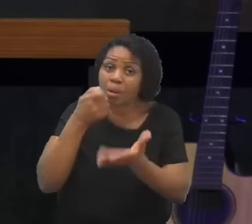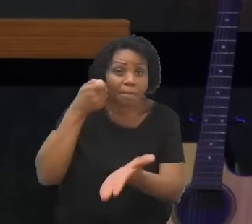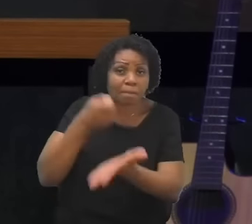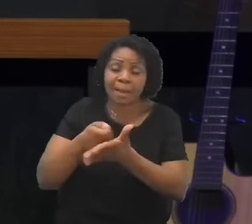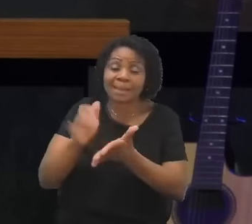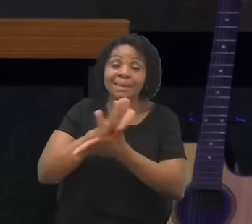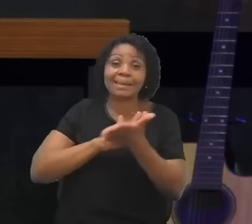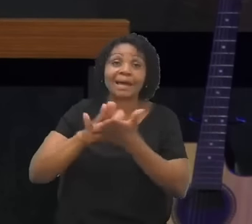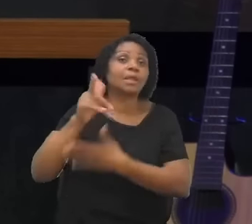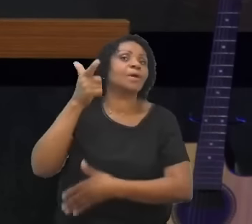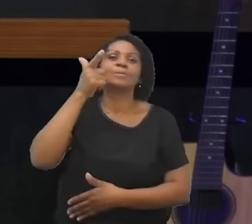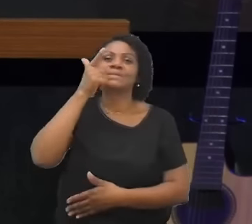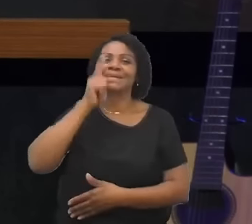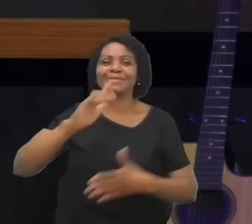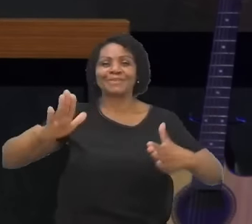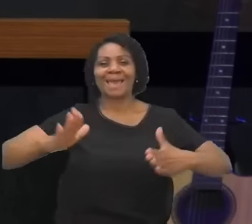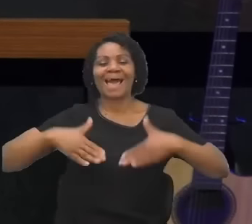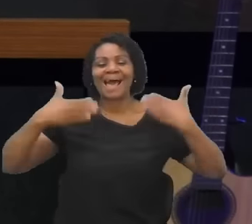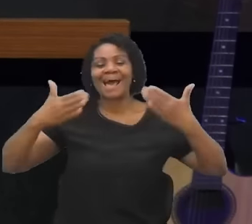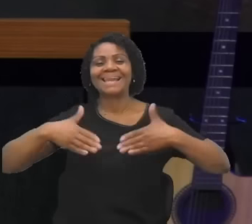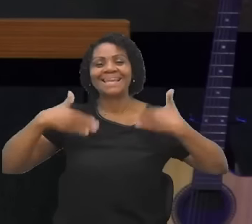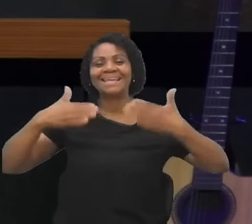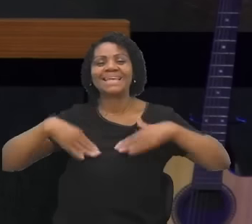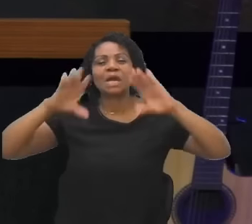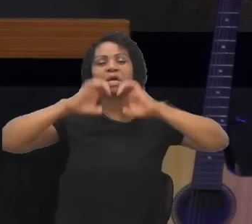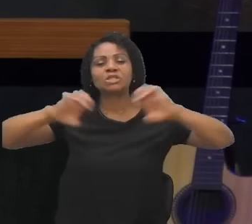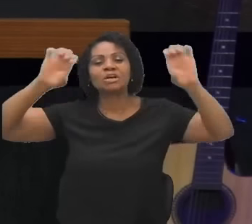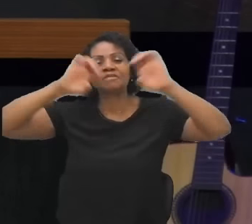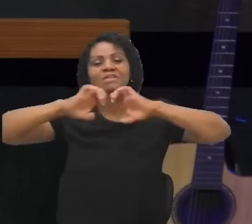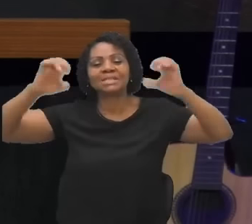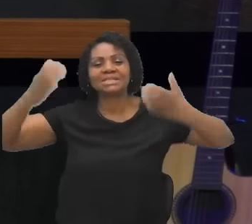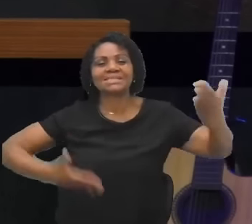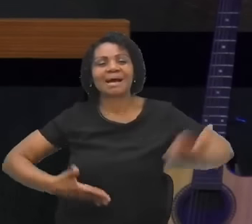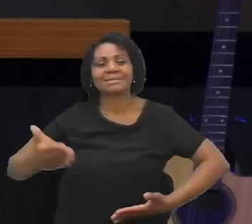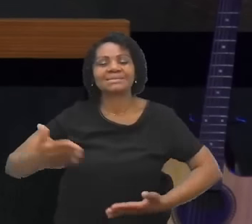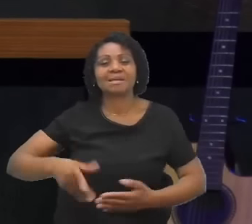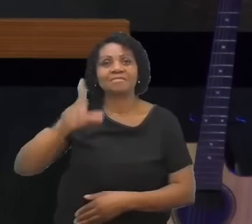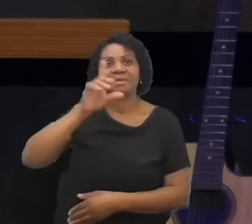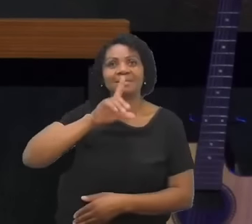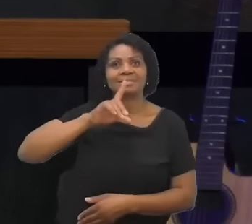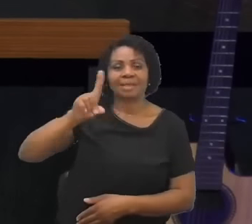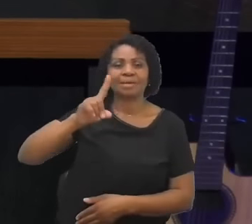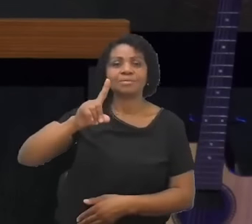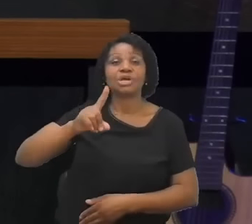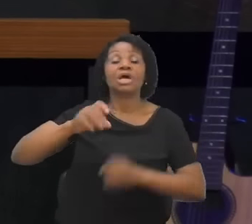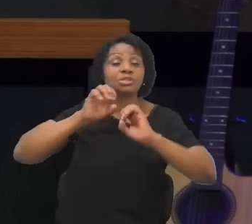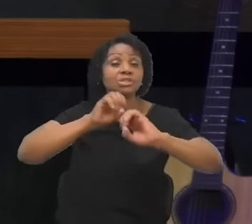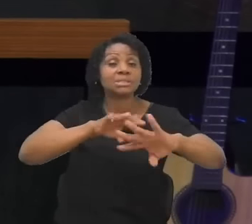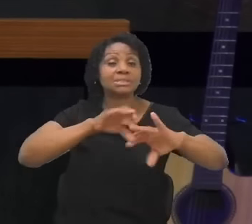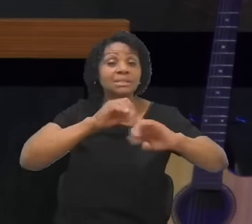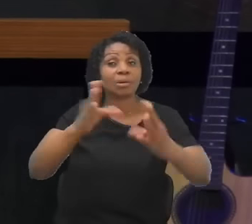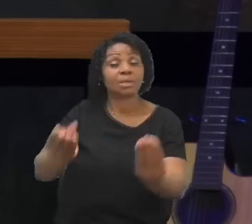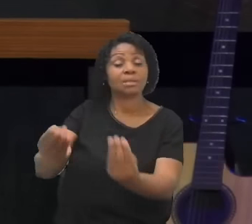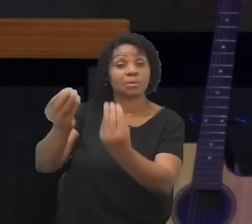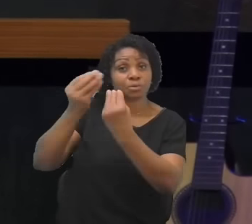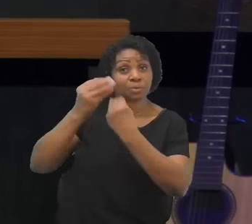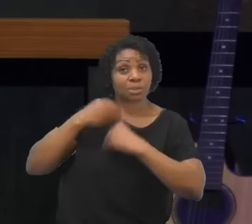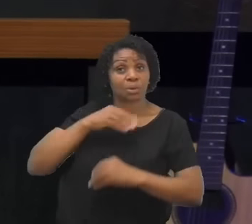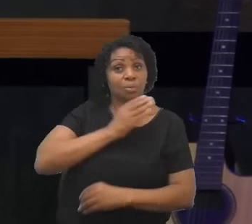o que eu ganhei foi a alegria de servir a Deus. Foi a alegria de derramar o que Ele entregou no